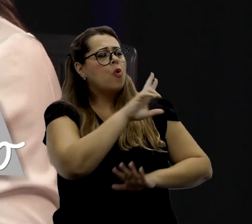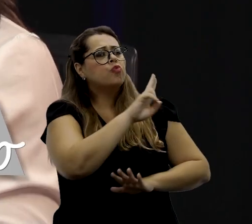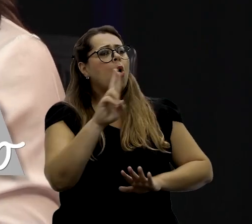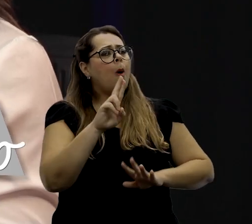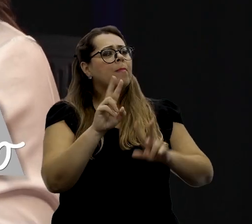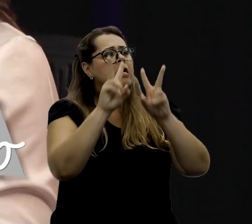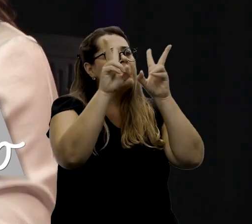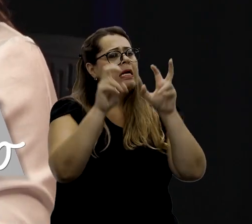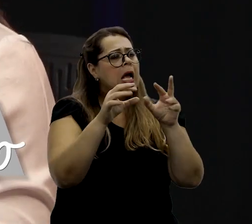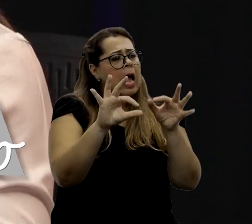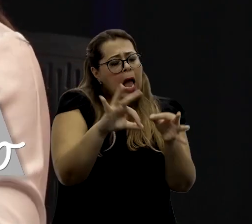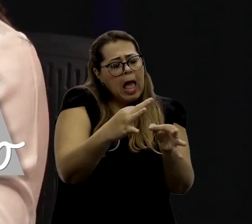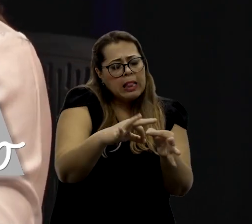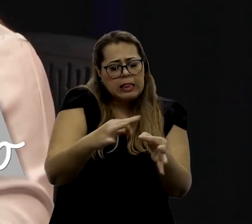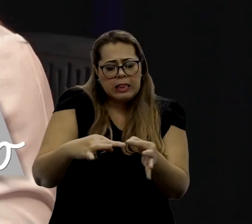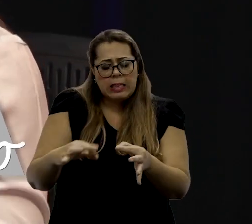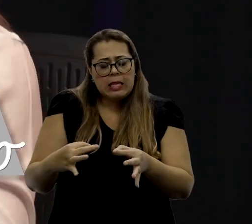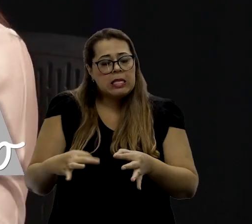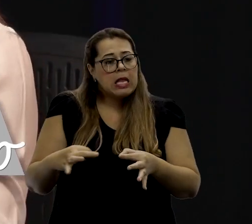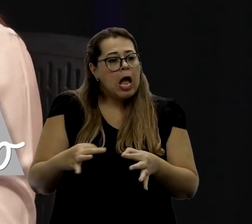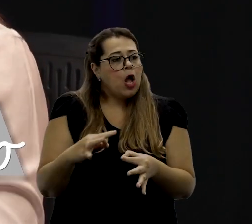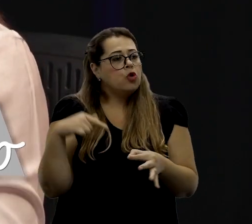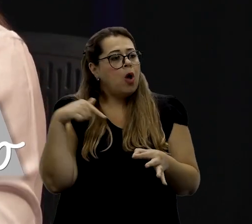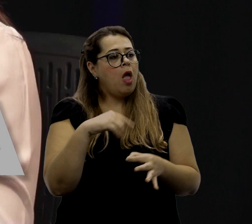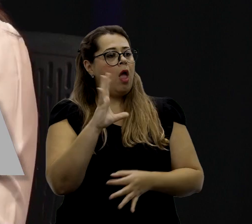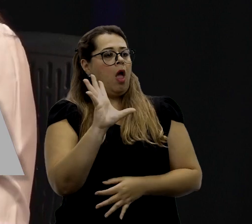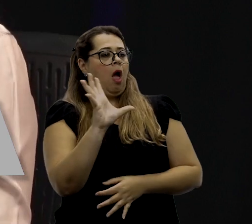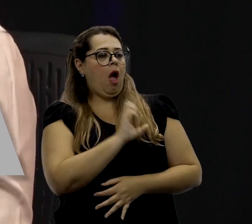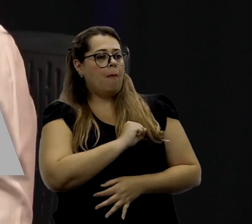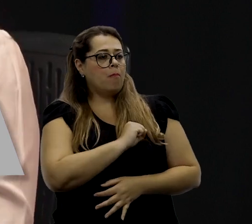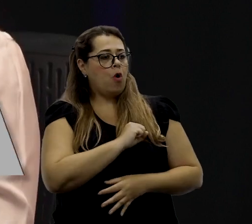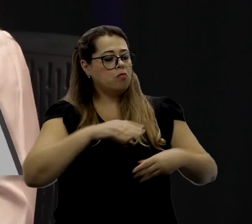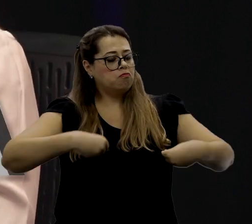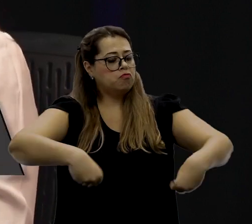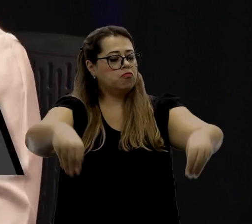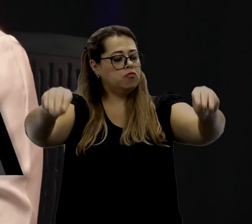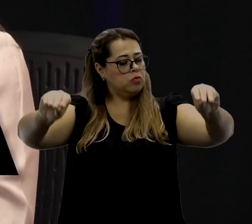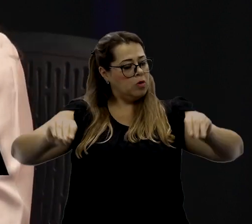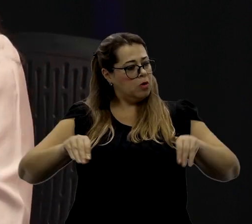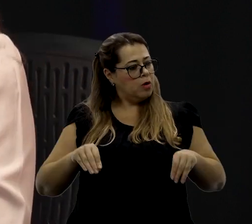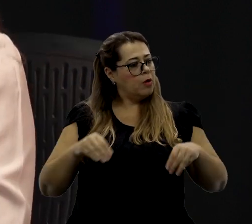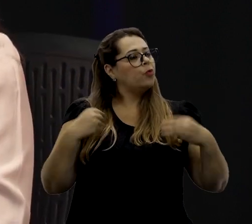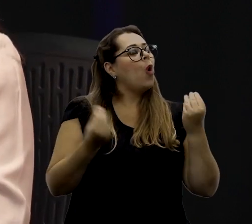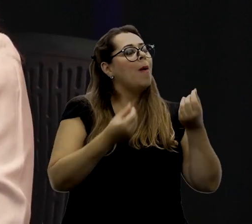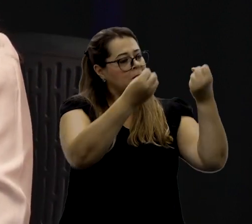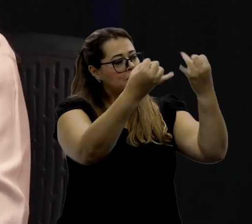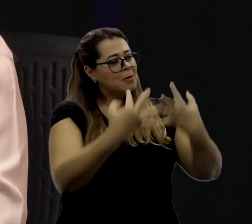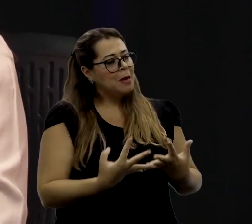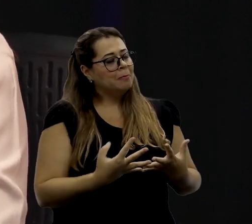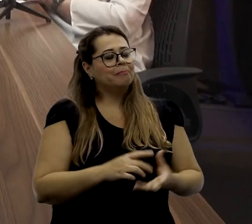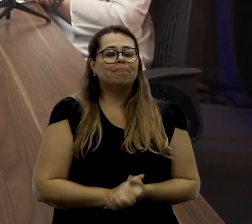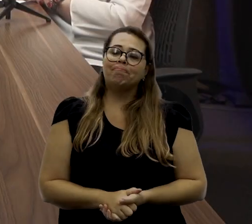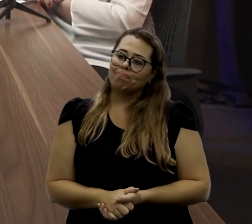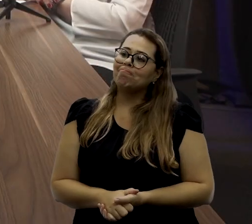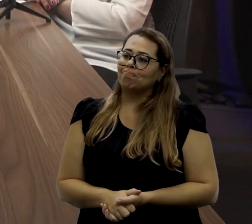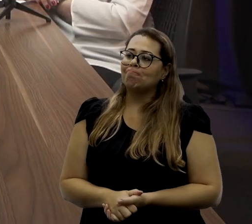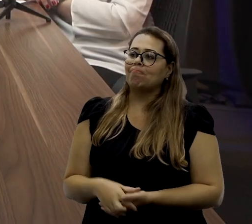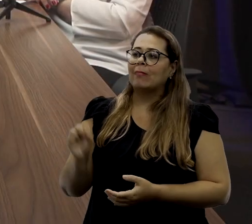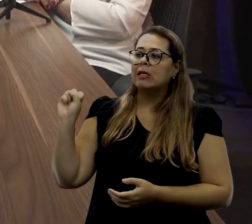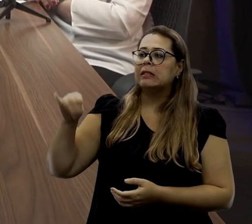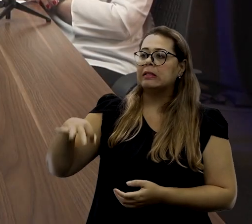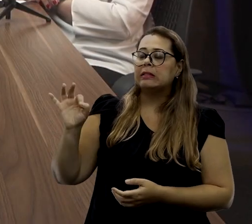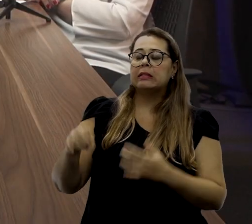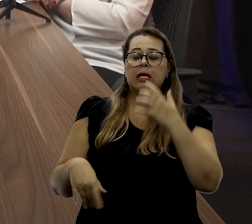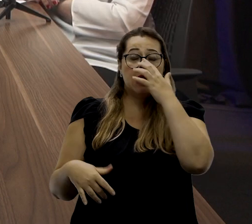a contribuição das atividades artísticas, né, manuais, nessa questão da saúde mental. Fala pra gente um pouquinho. É que, na verdade, assim, eu,